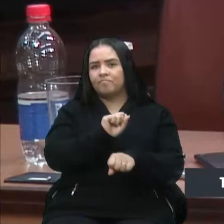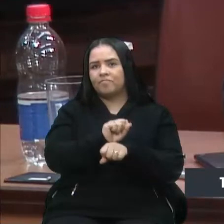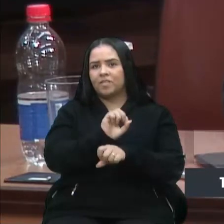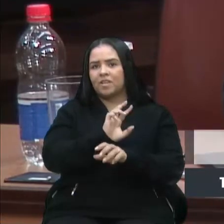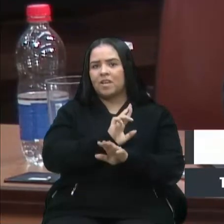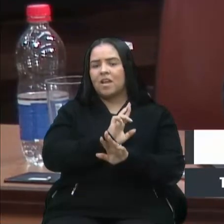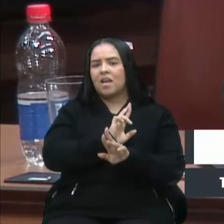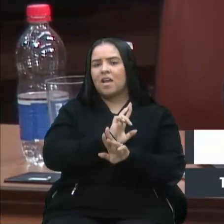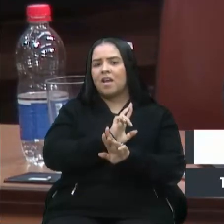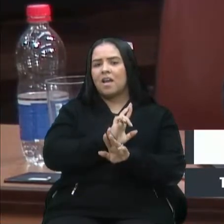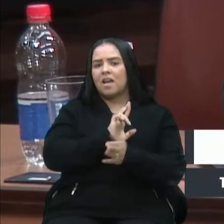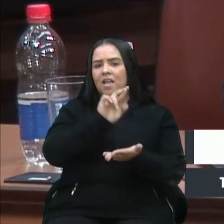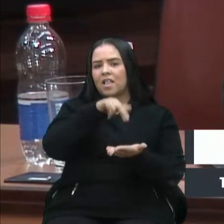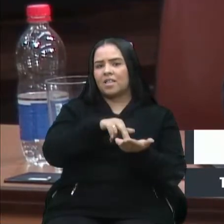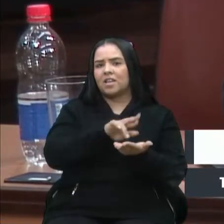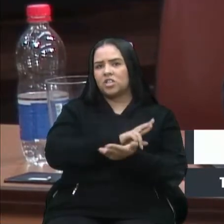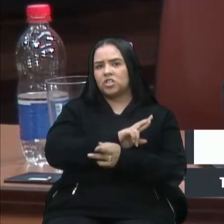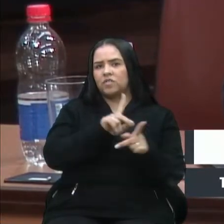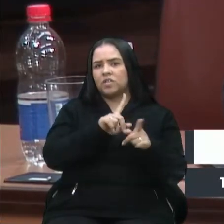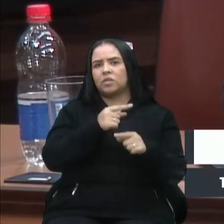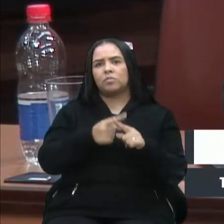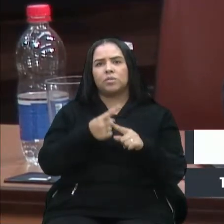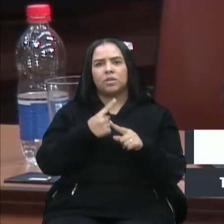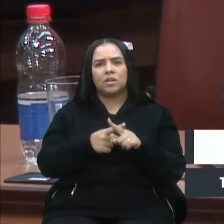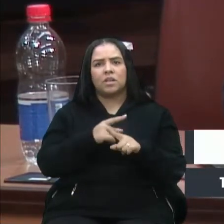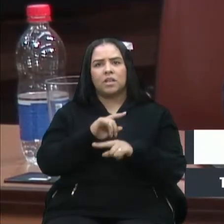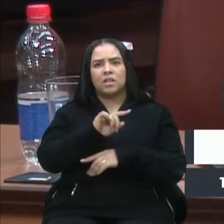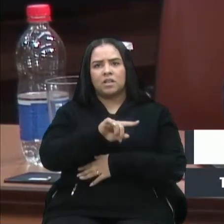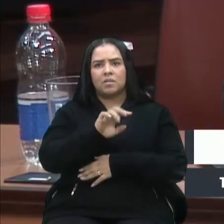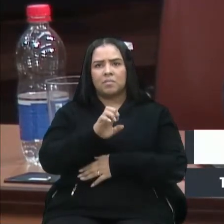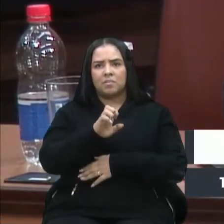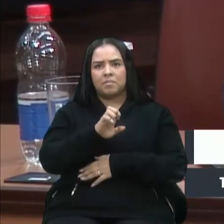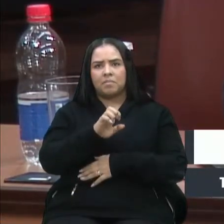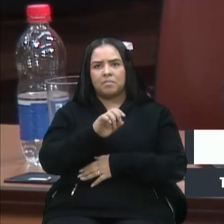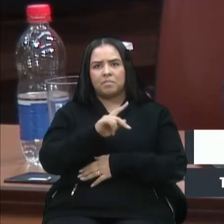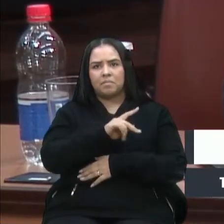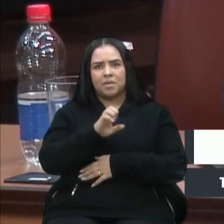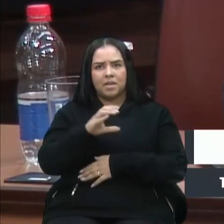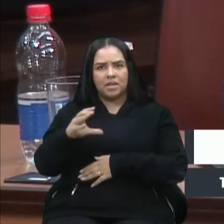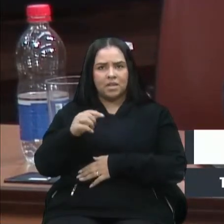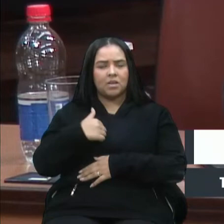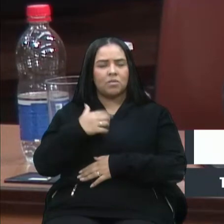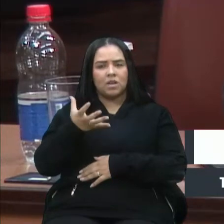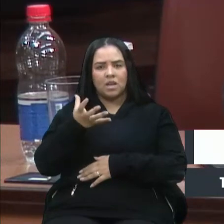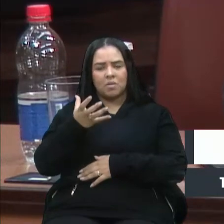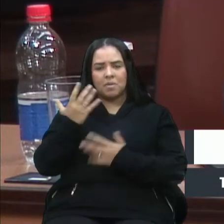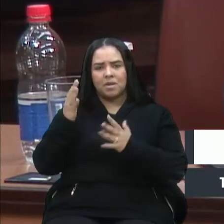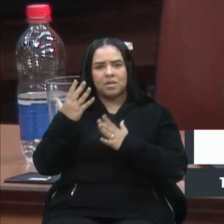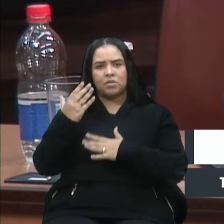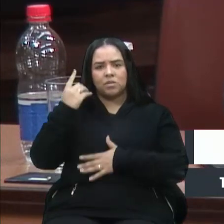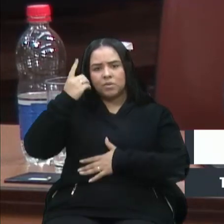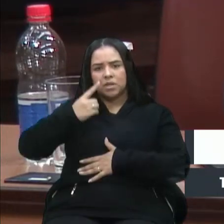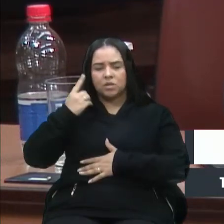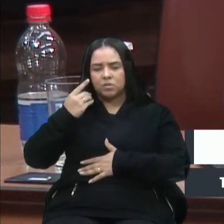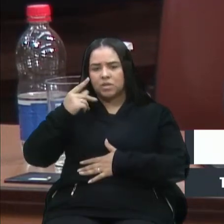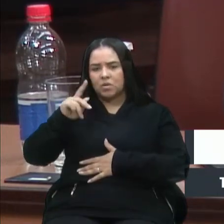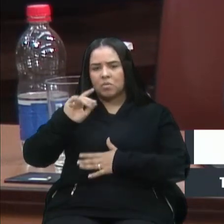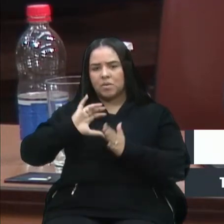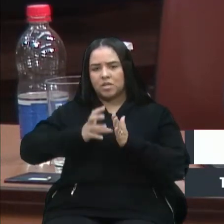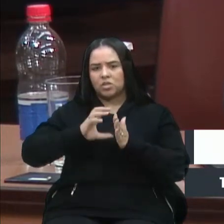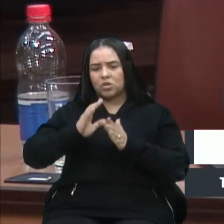realidade é totalmente diferente justamente essa Pec e aqui eu quero parabenizar o deputado seu partido que votou contrário né